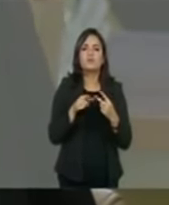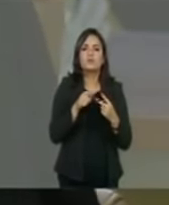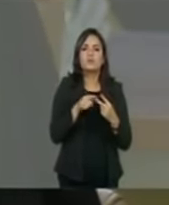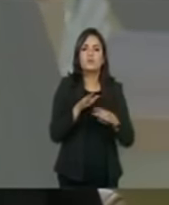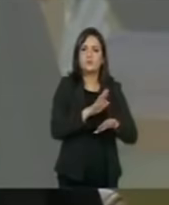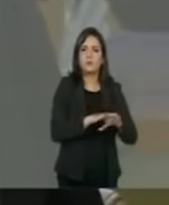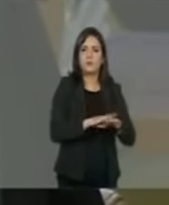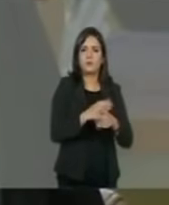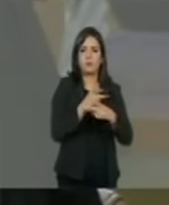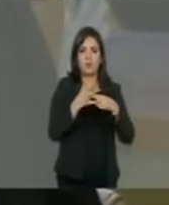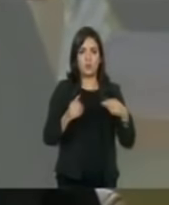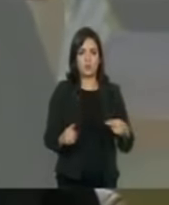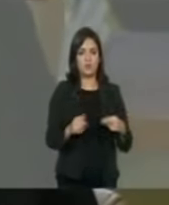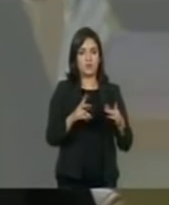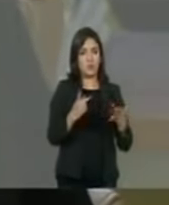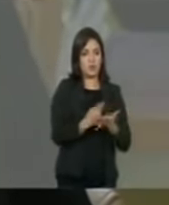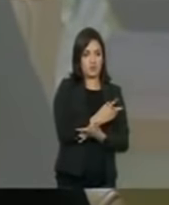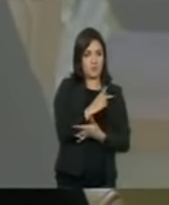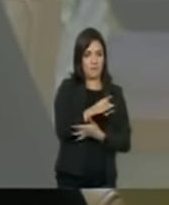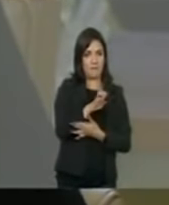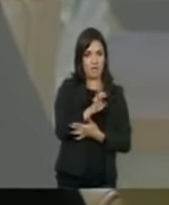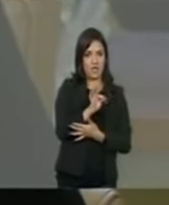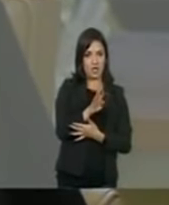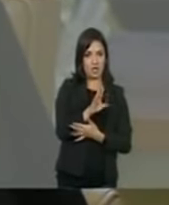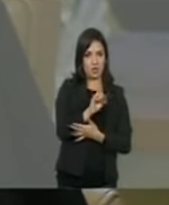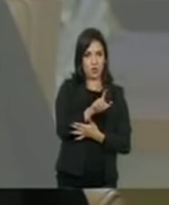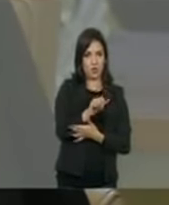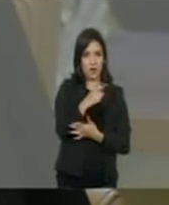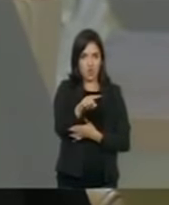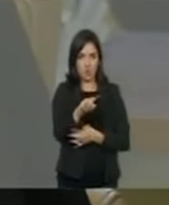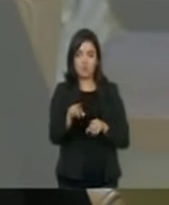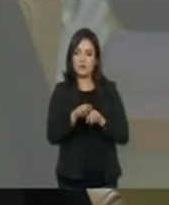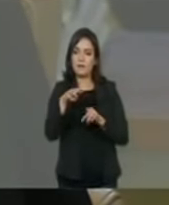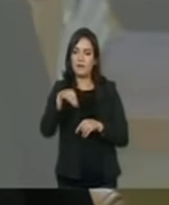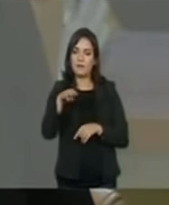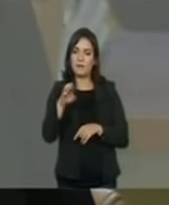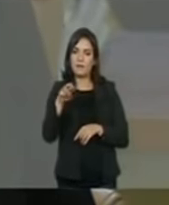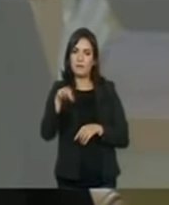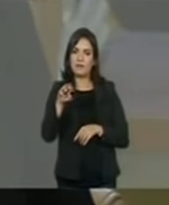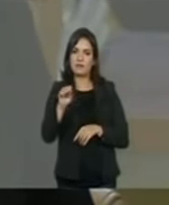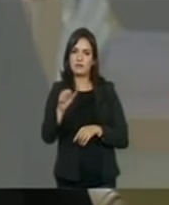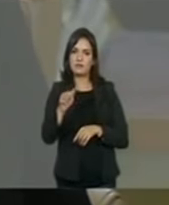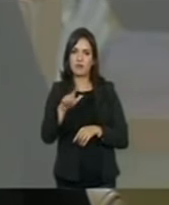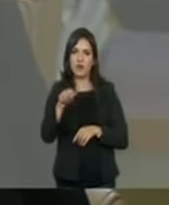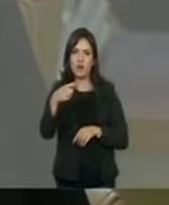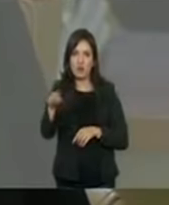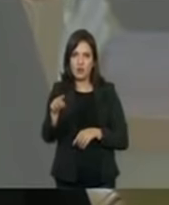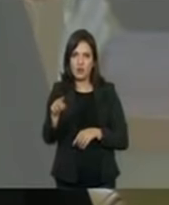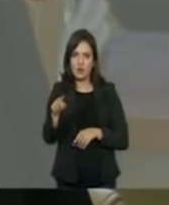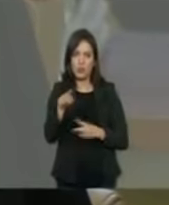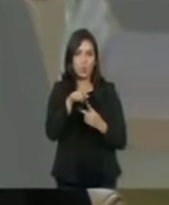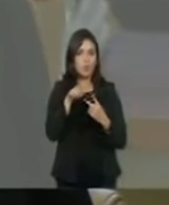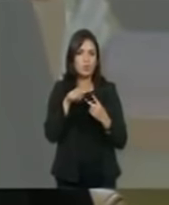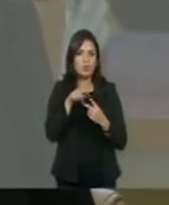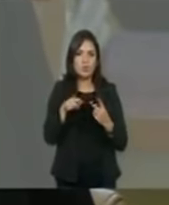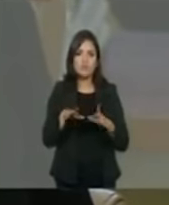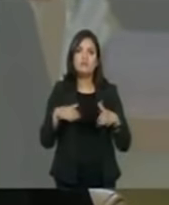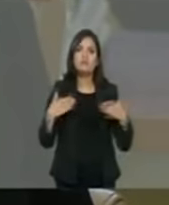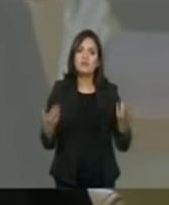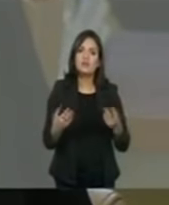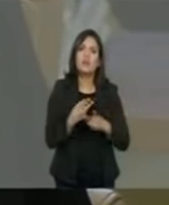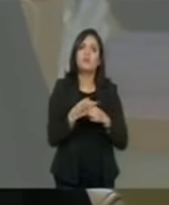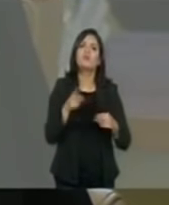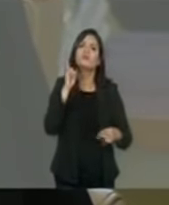comuns tanto ao petrolândia o quanto o mensalão daí a corretíssima advertência que sempre